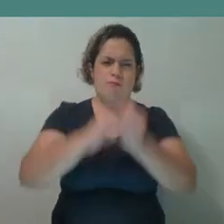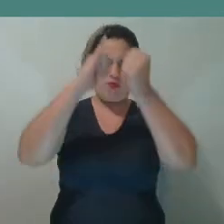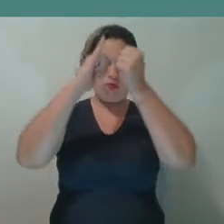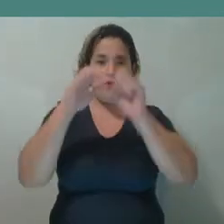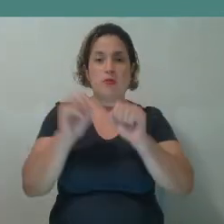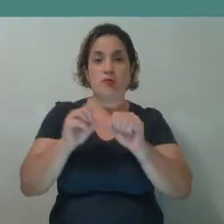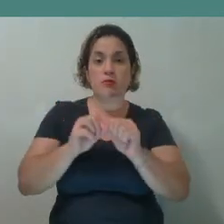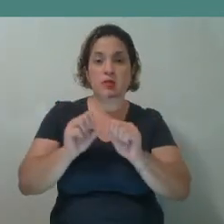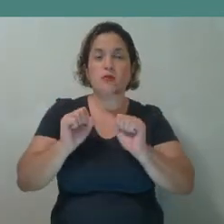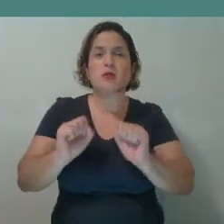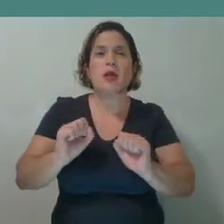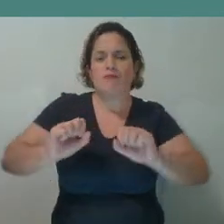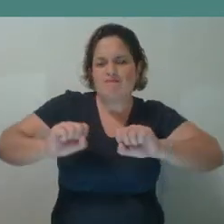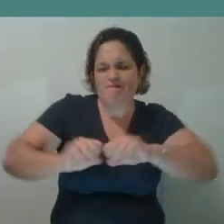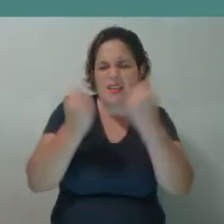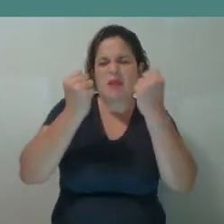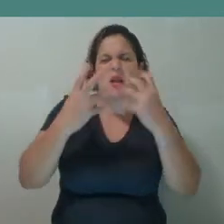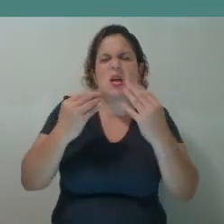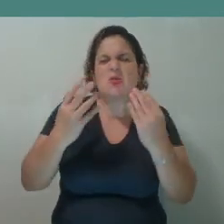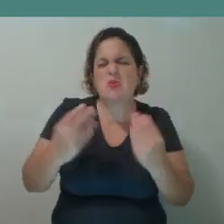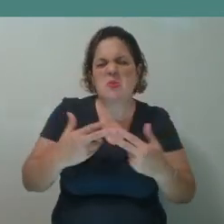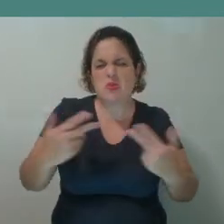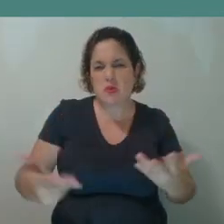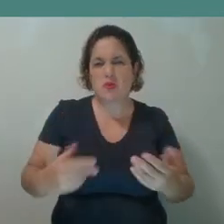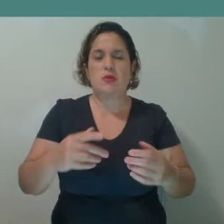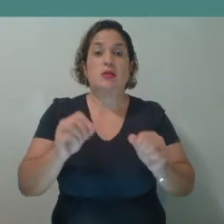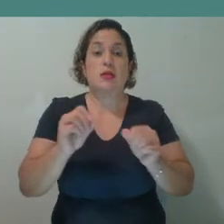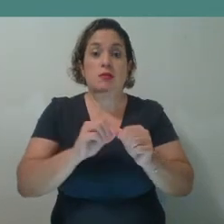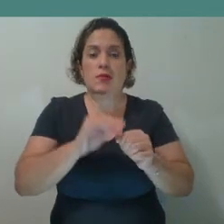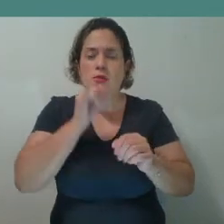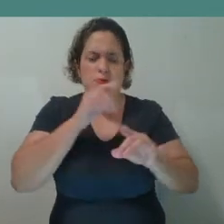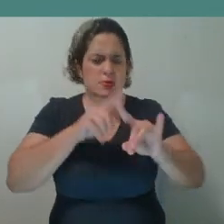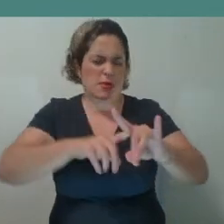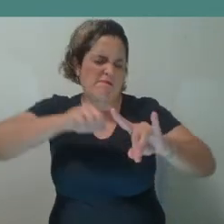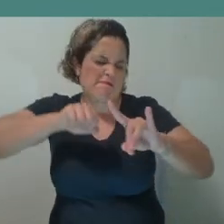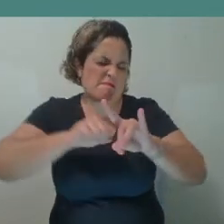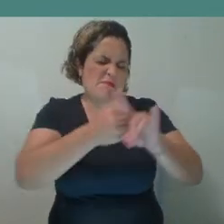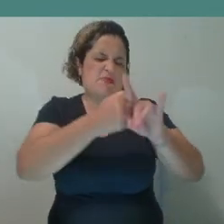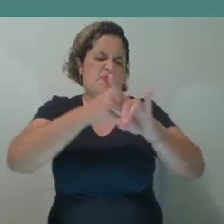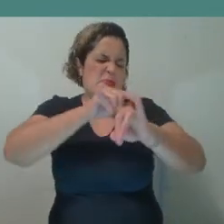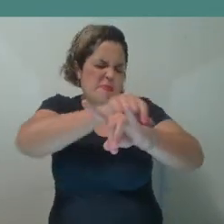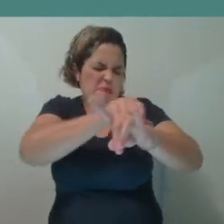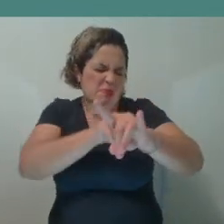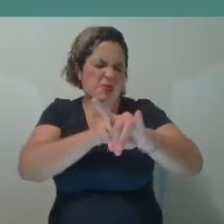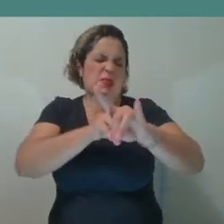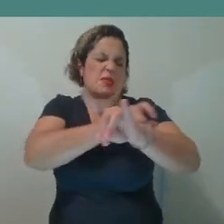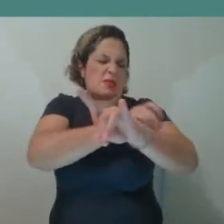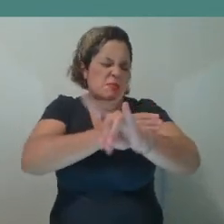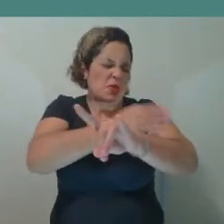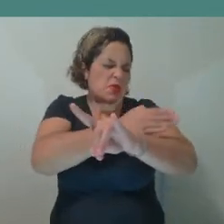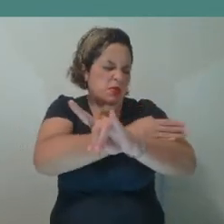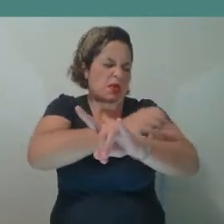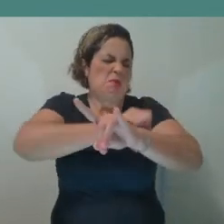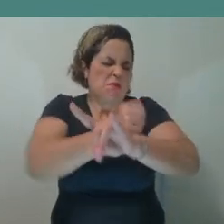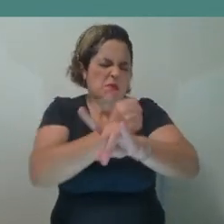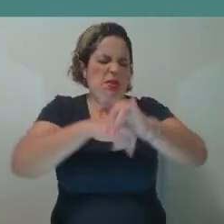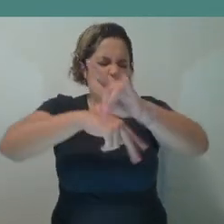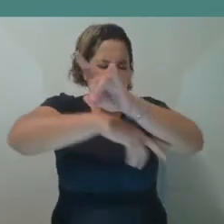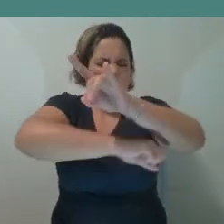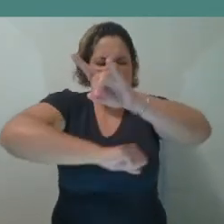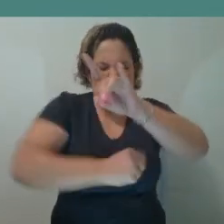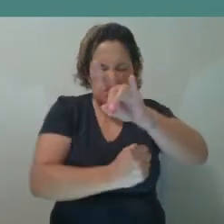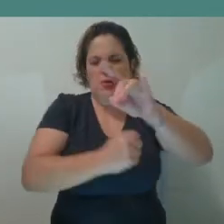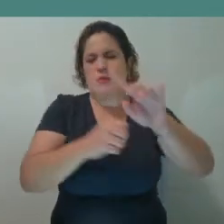esperado politraumatismo. Então, trauma crânioencefálico, fratura de costelas, fraturas de membros, e também era levado em